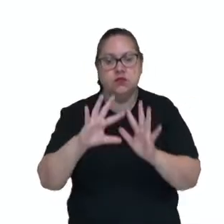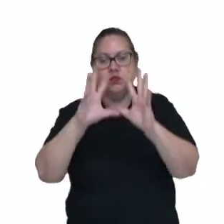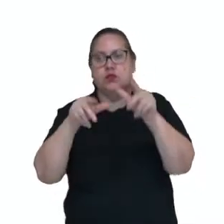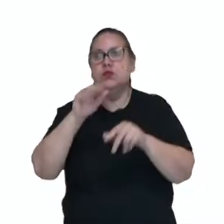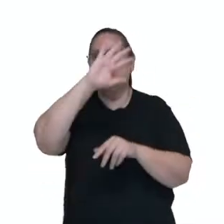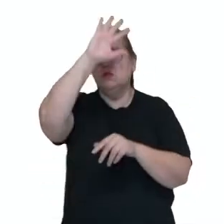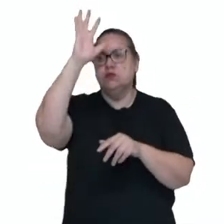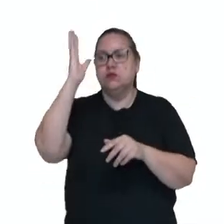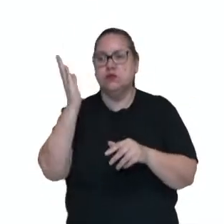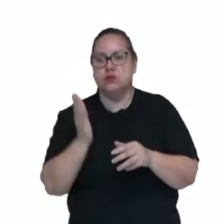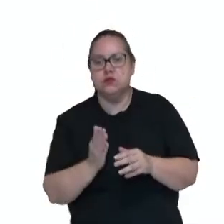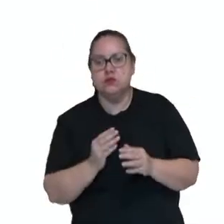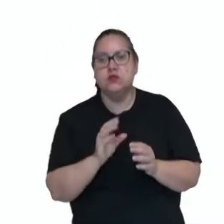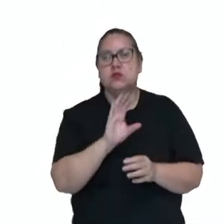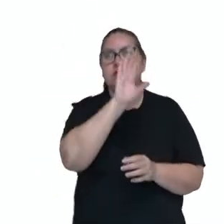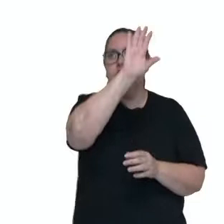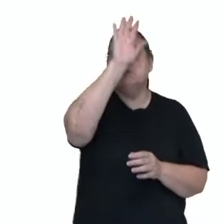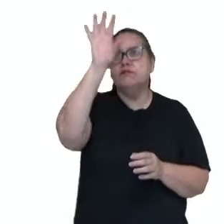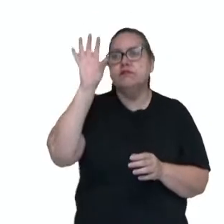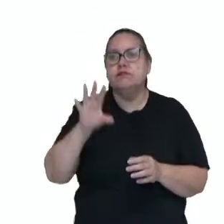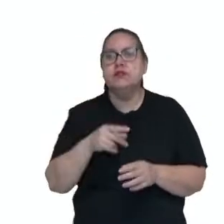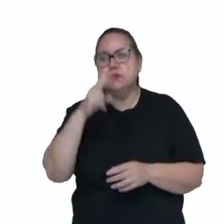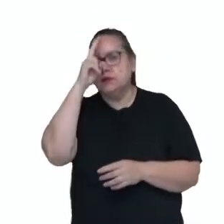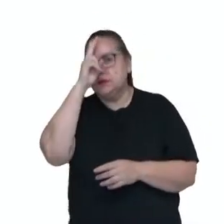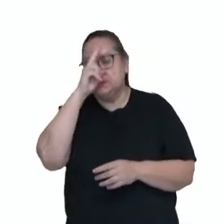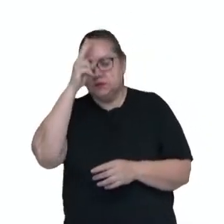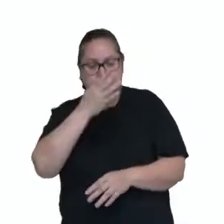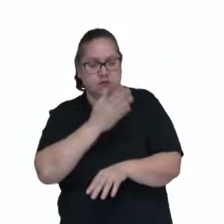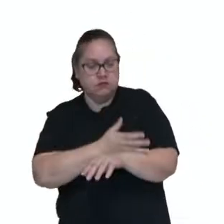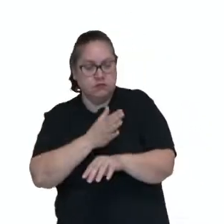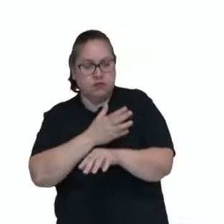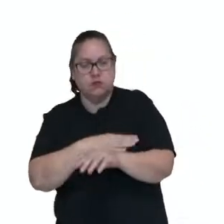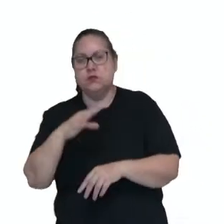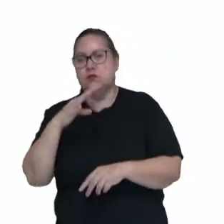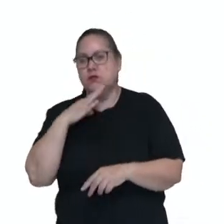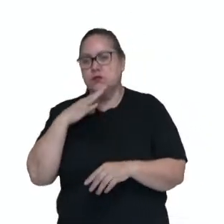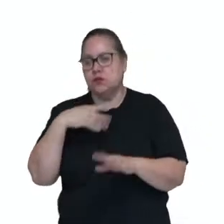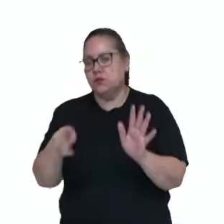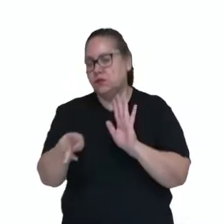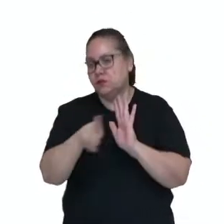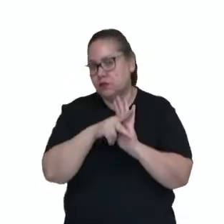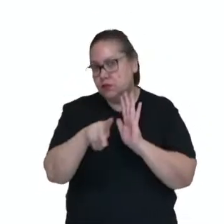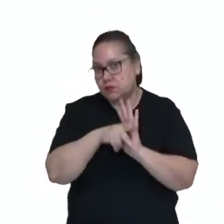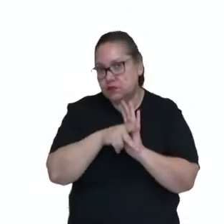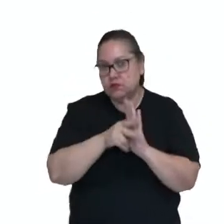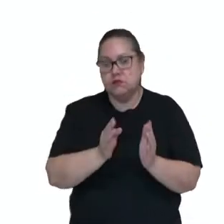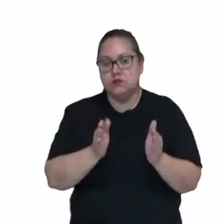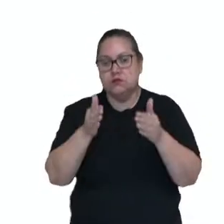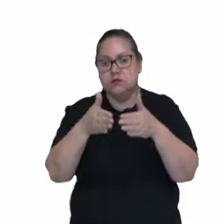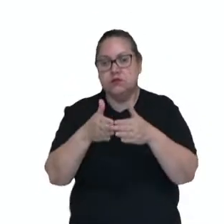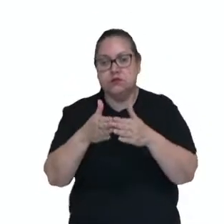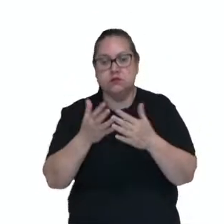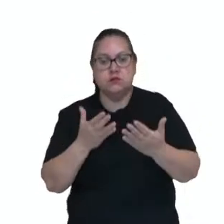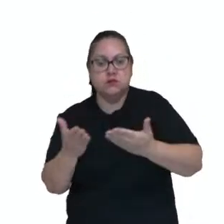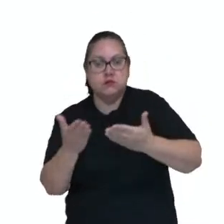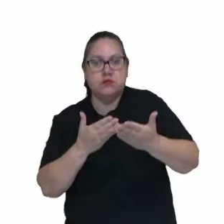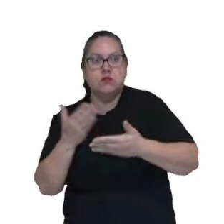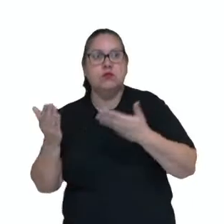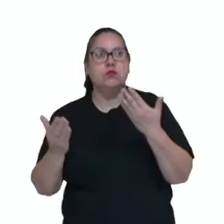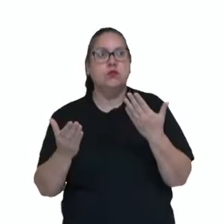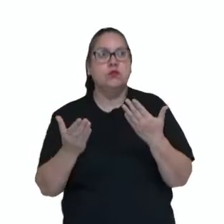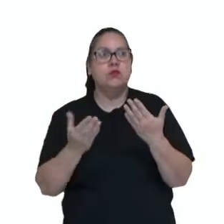brasileiras. Cada povo possui sua história, costumes, conhecimentos específicos, que resultam nas relações e que